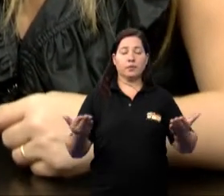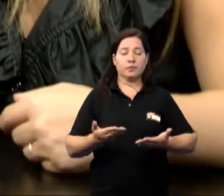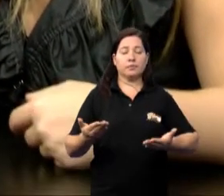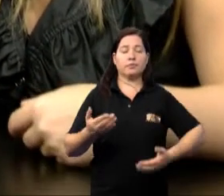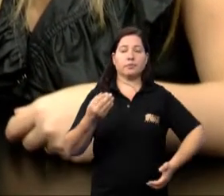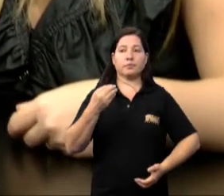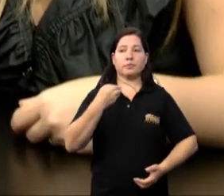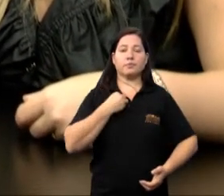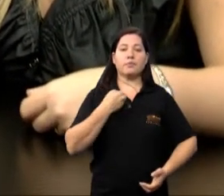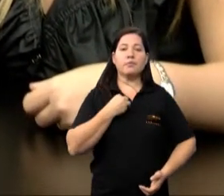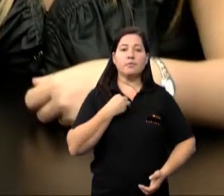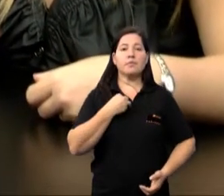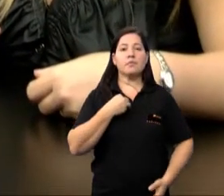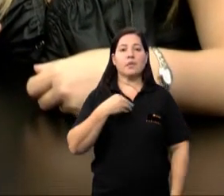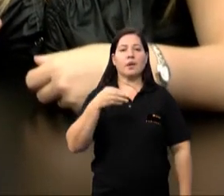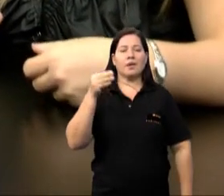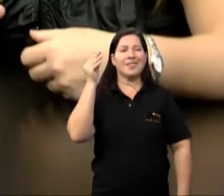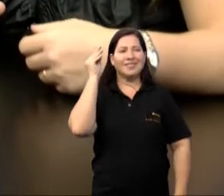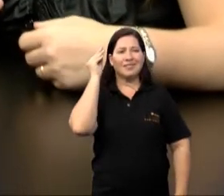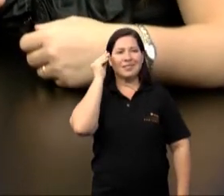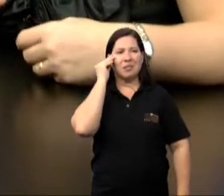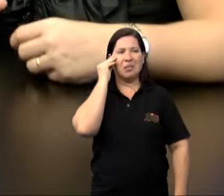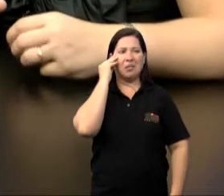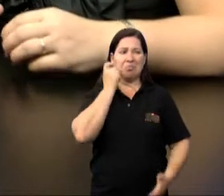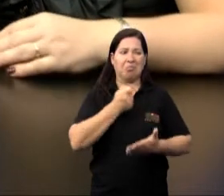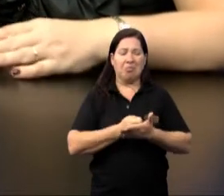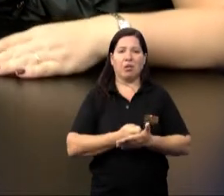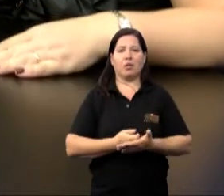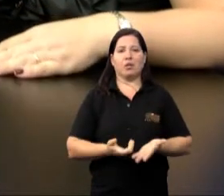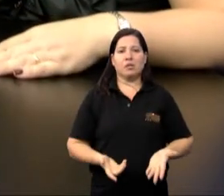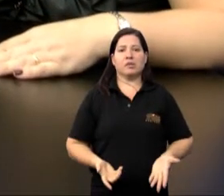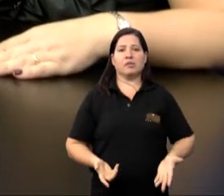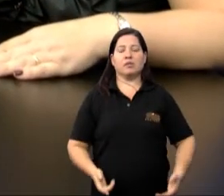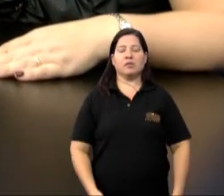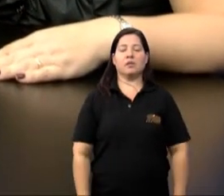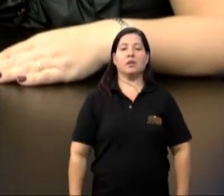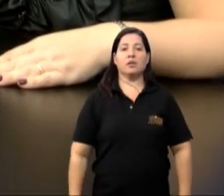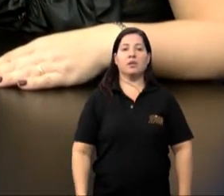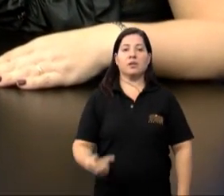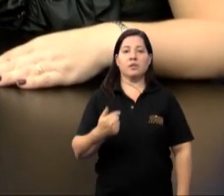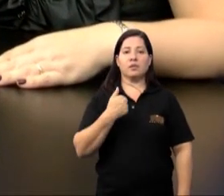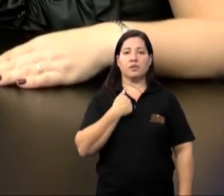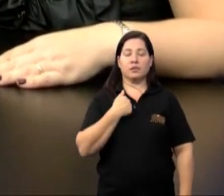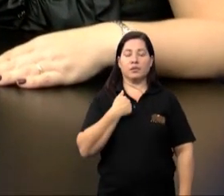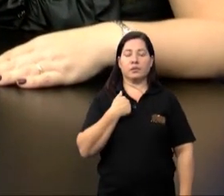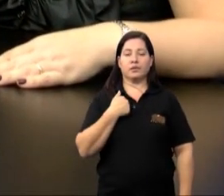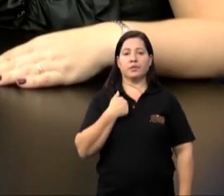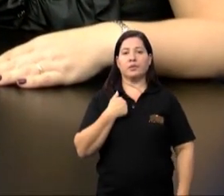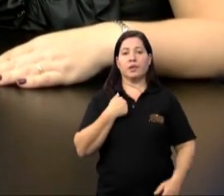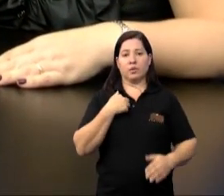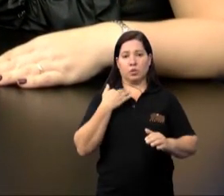talvez, ser muito cartesiano, muito pragmático, mas nós podíamos, para